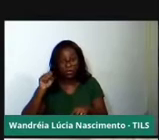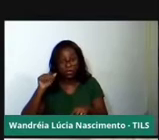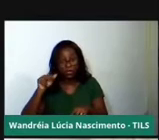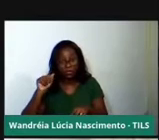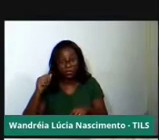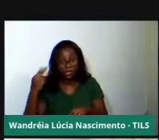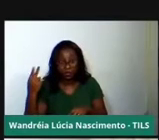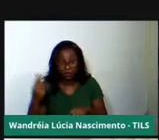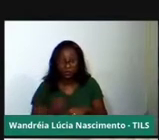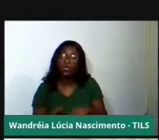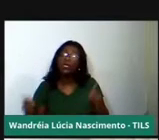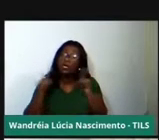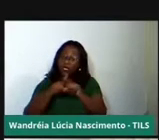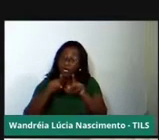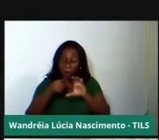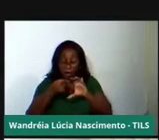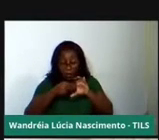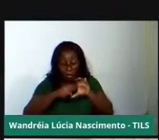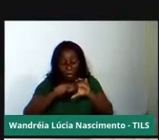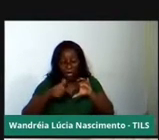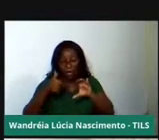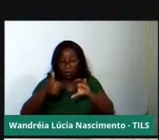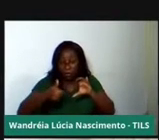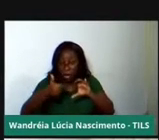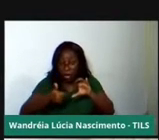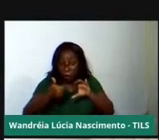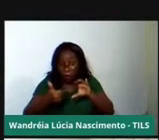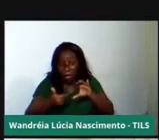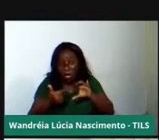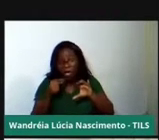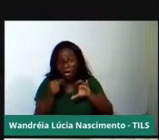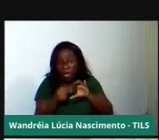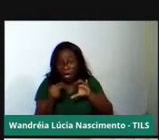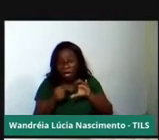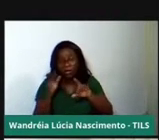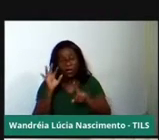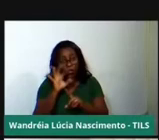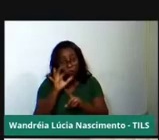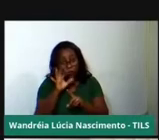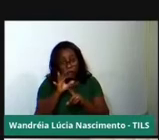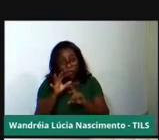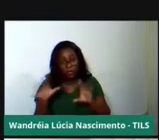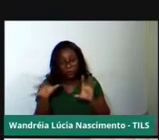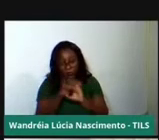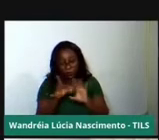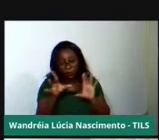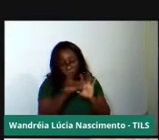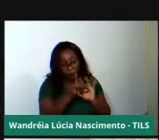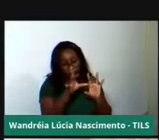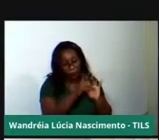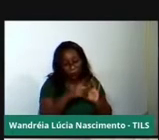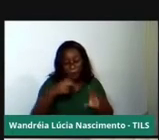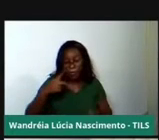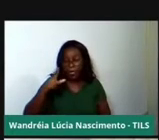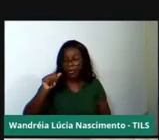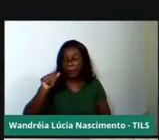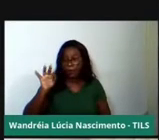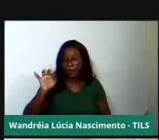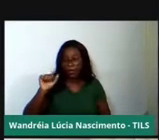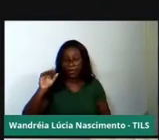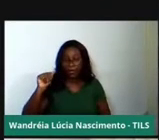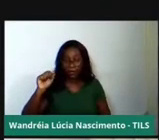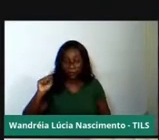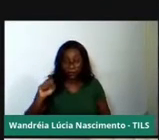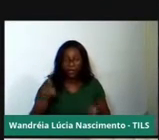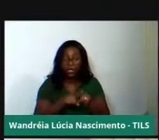o endotélio ele também atua promovendo, influenciando a agregação plaquetária, influenciando e